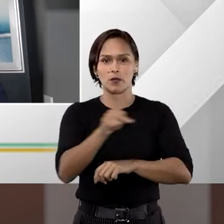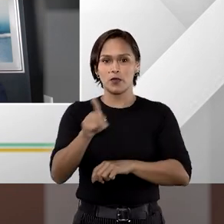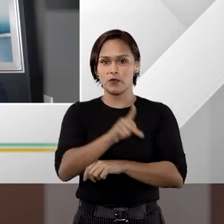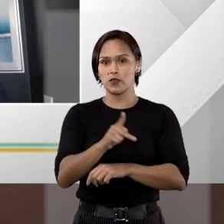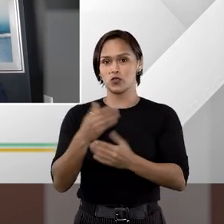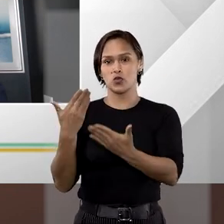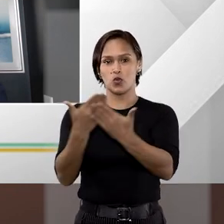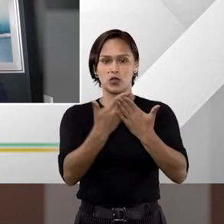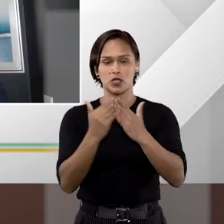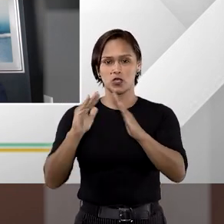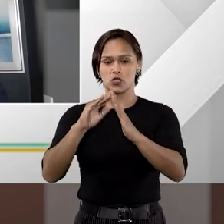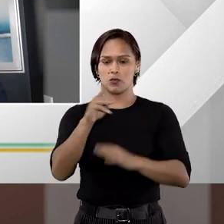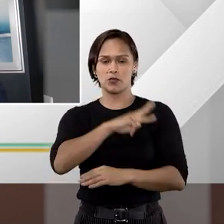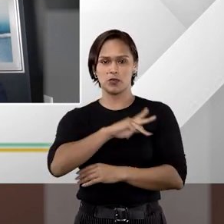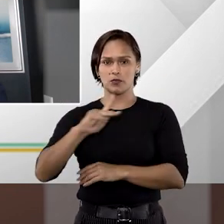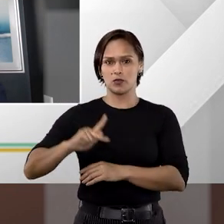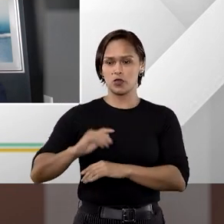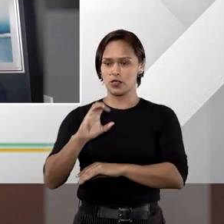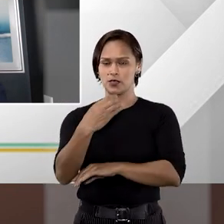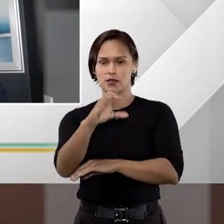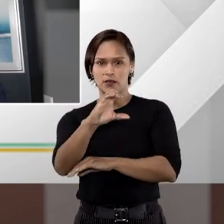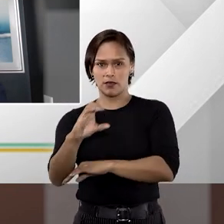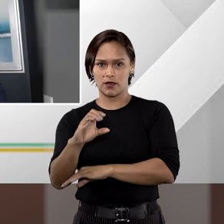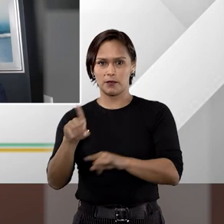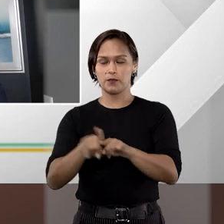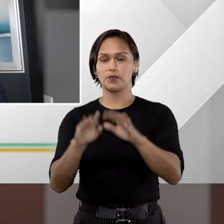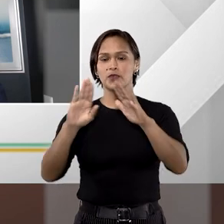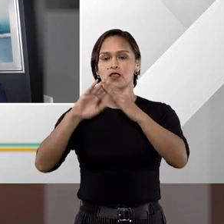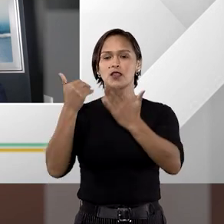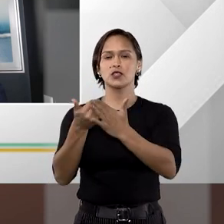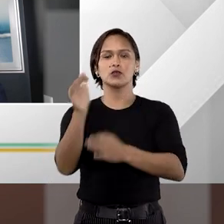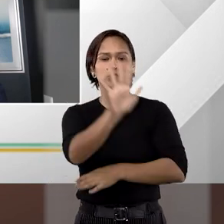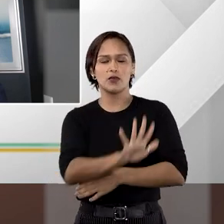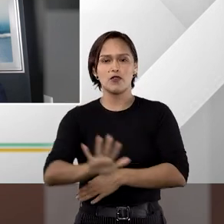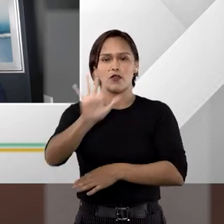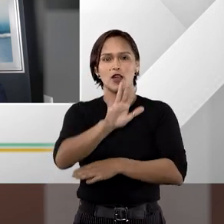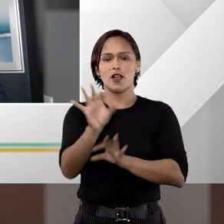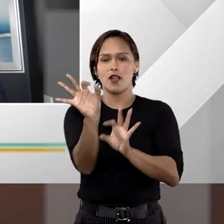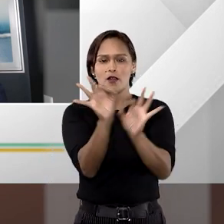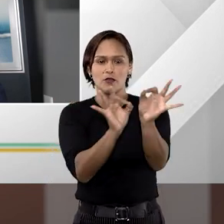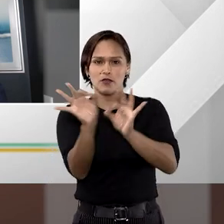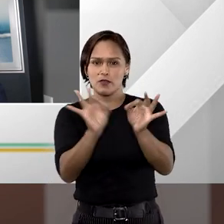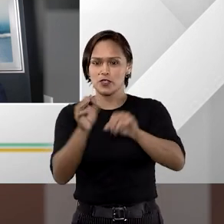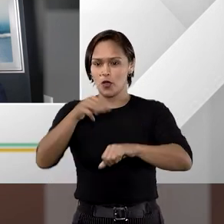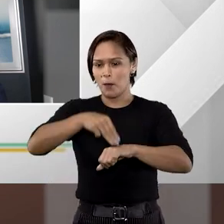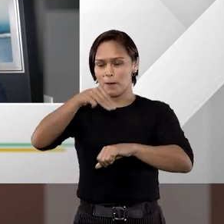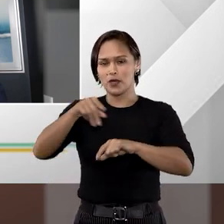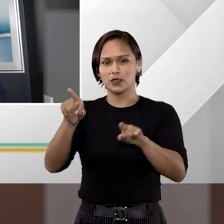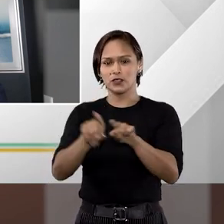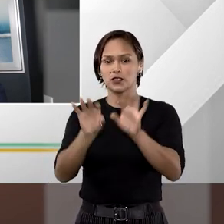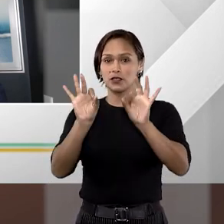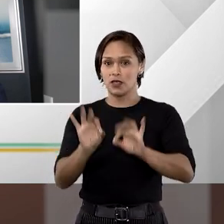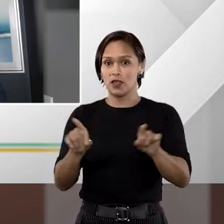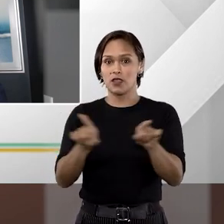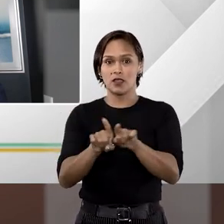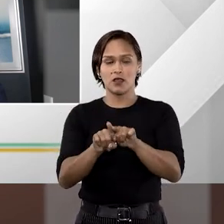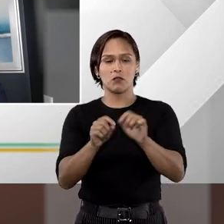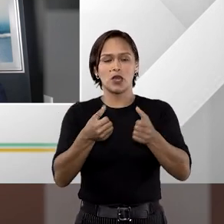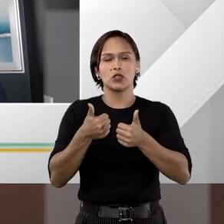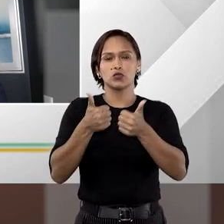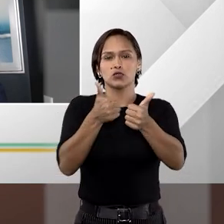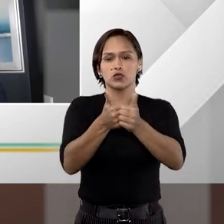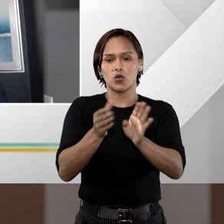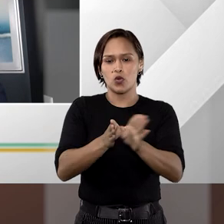professor da escola do Ministério Público de Santa Catarina e da escola nacional de formação e aperfeiçoamento de magistrados também